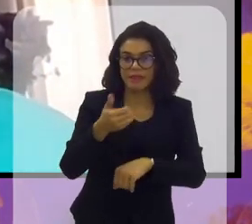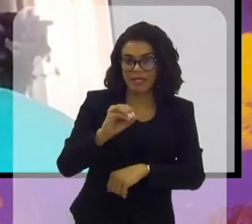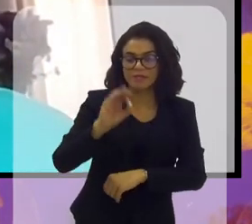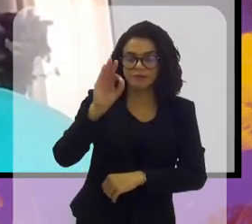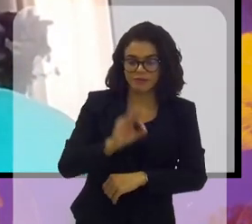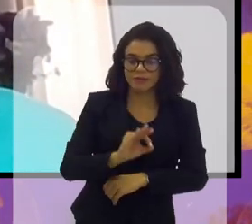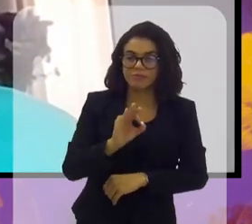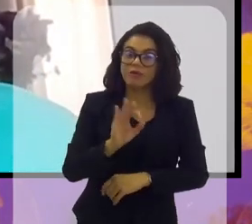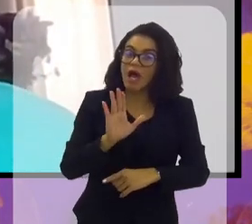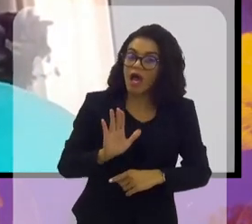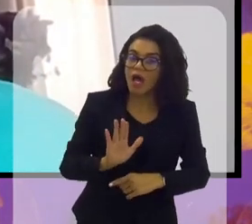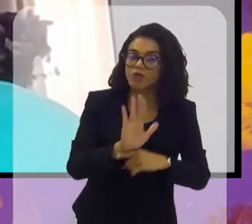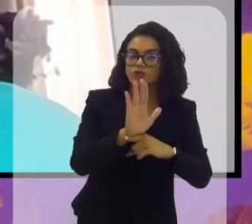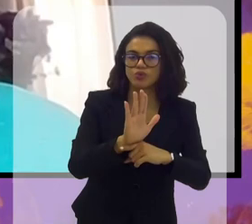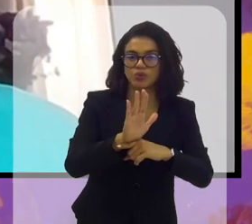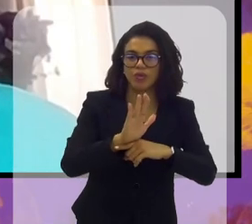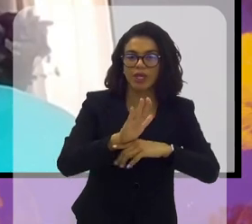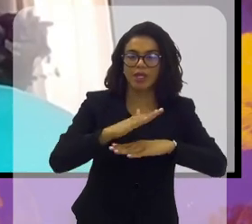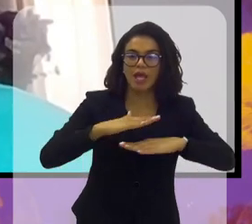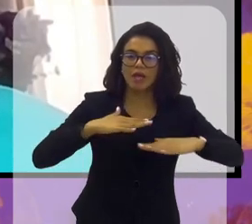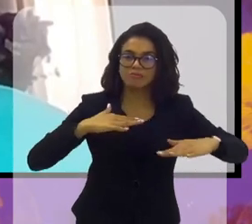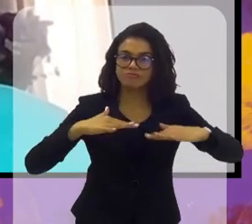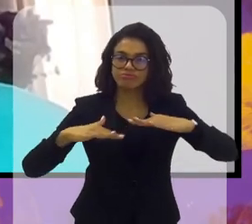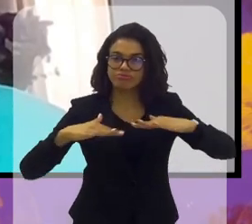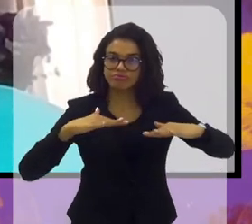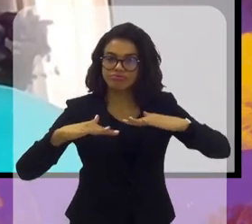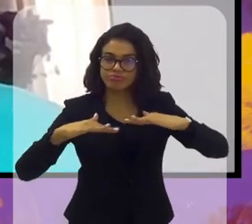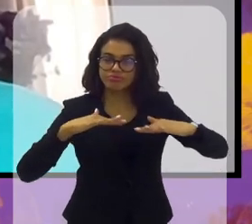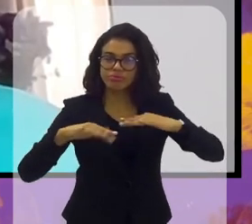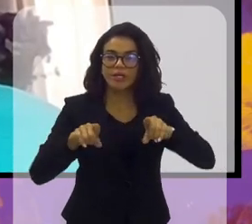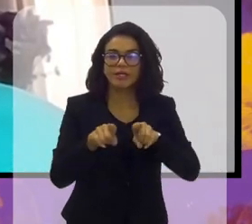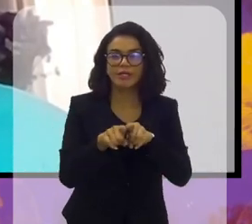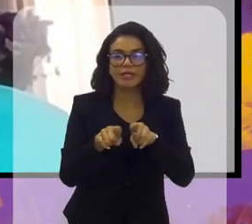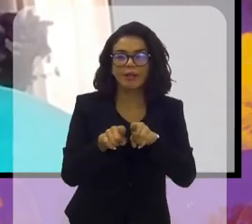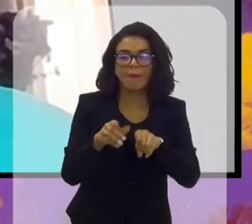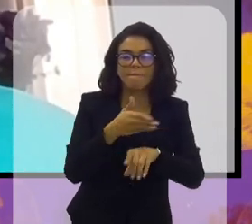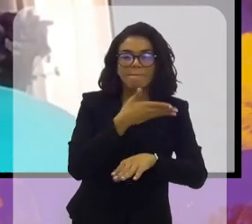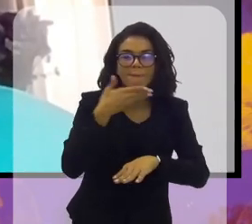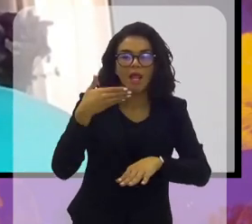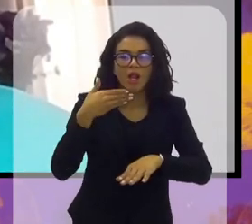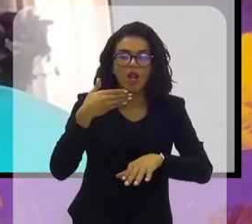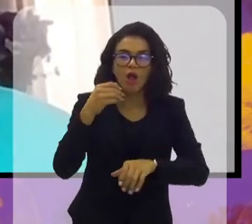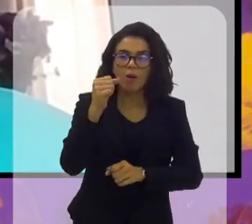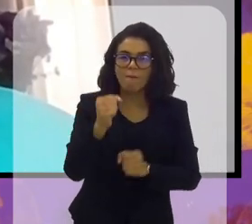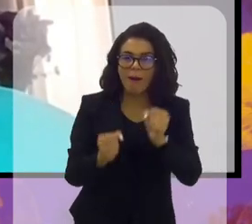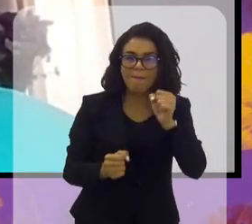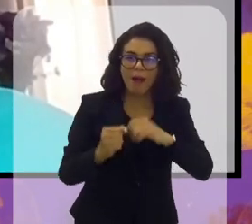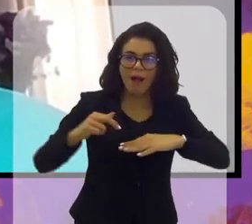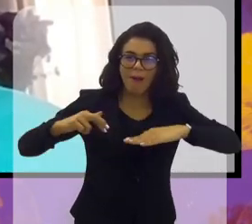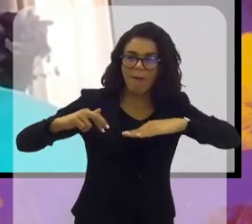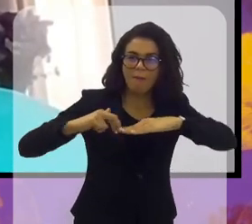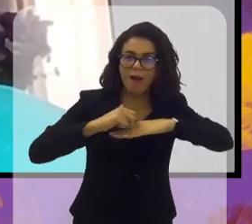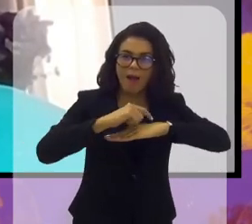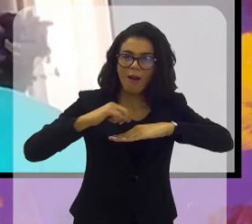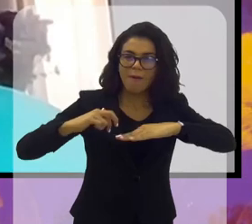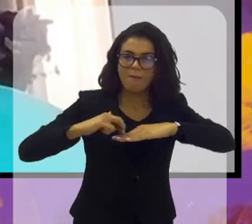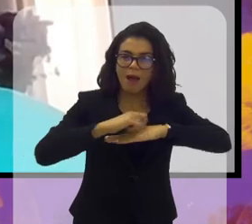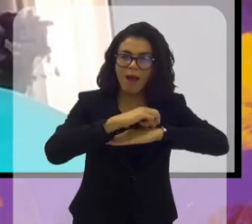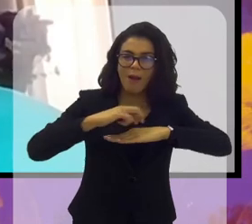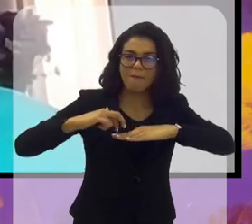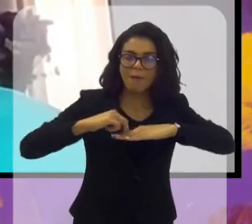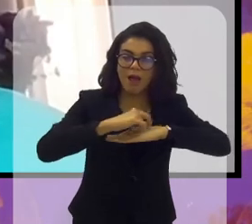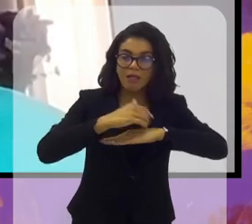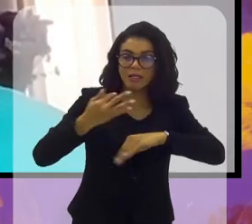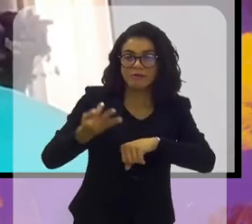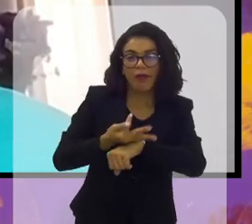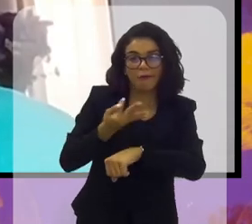gramado. Okay? Isso ajuda na estabilidade e confere maior poder de tração para o atleta e maior